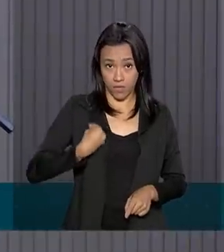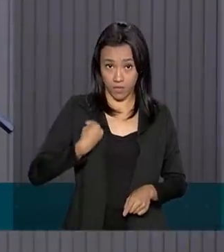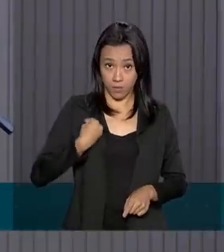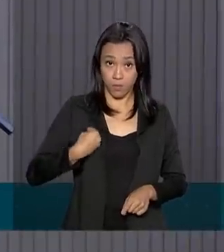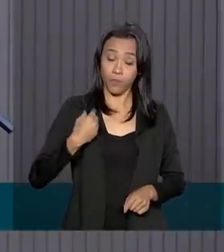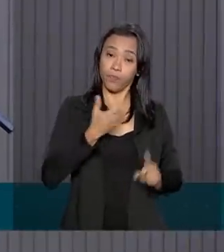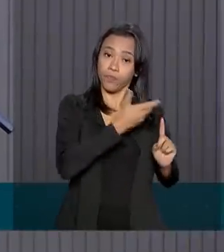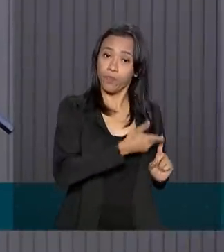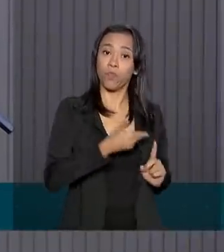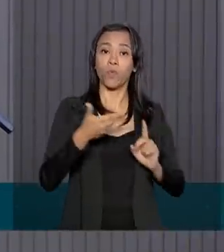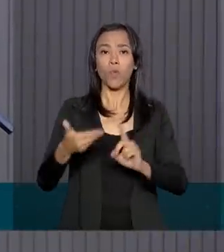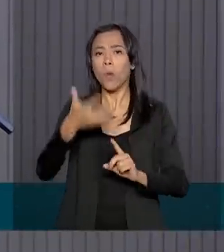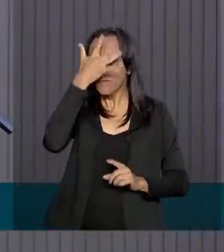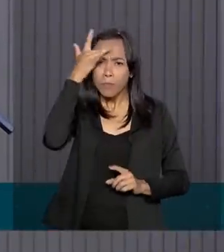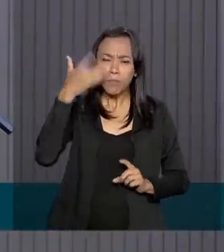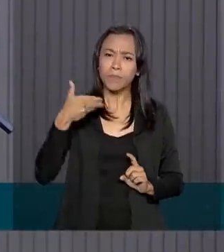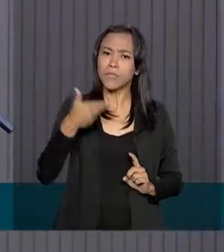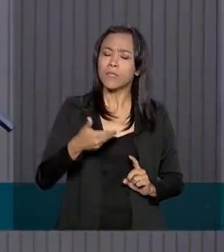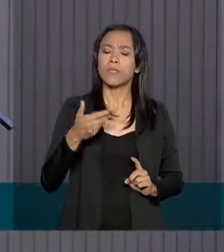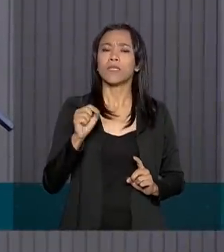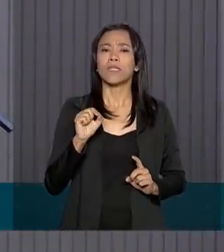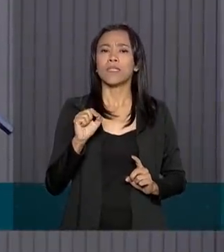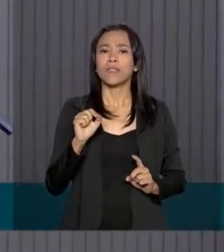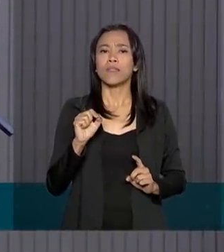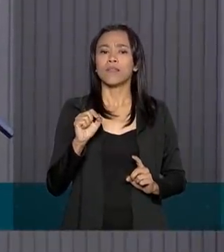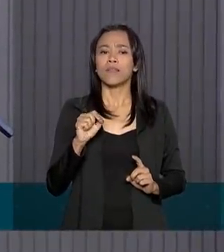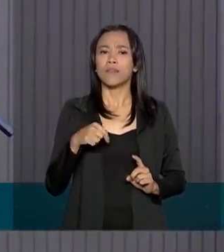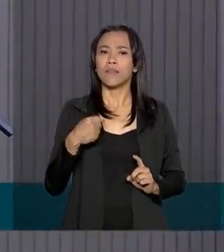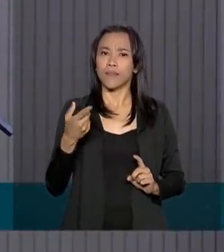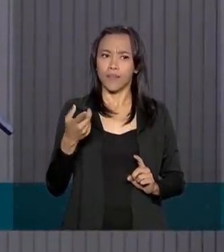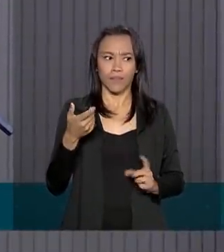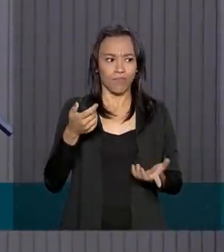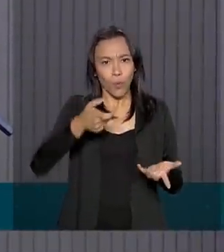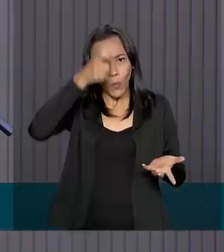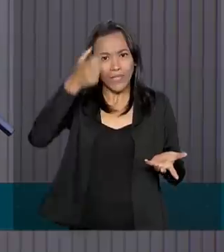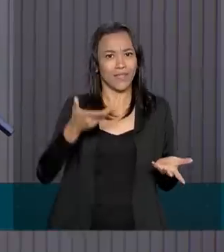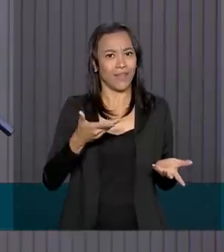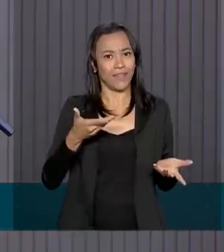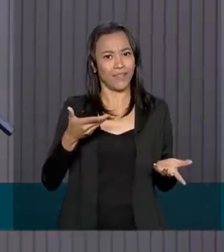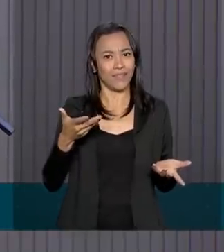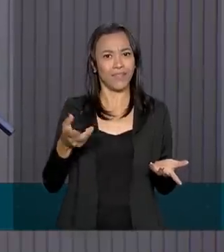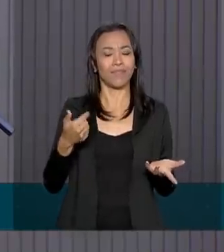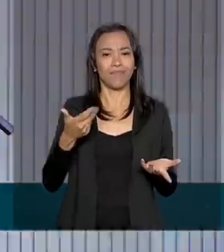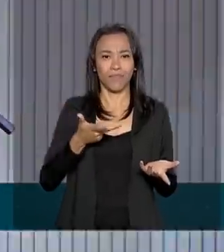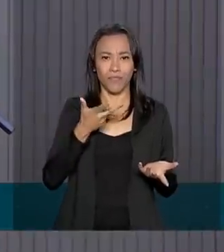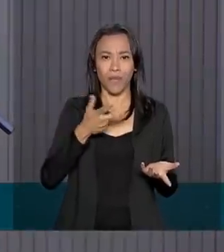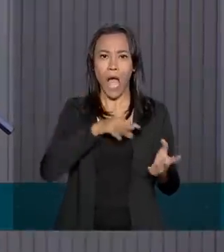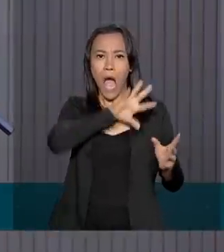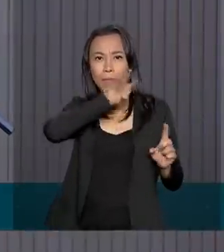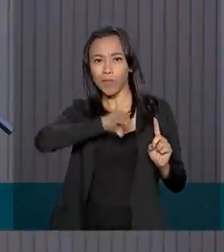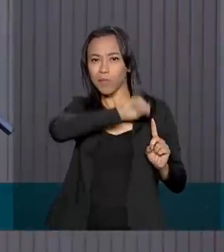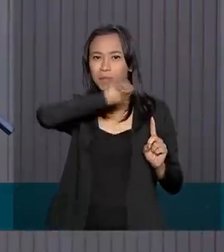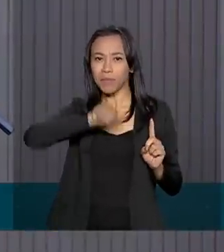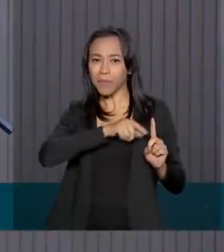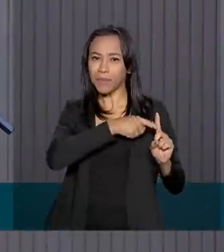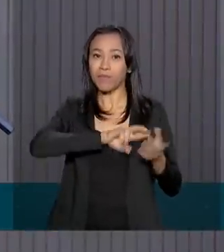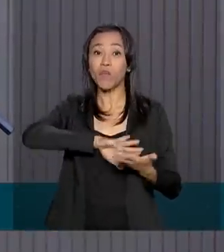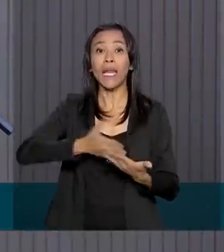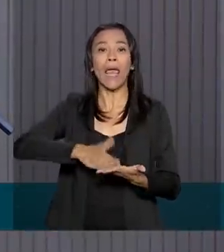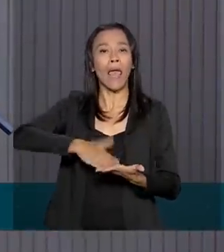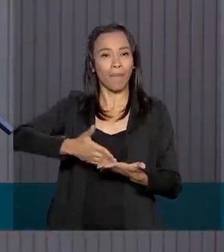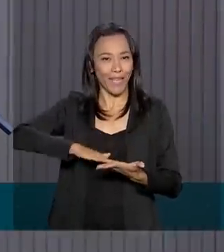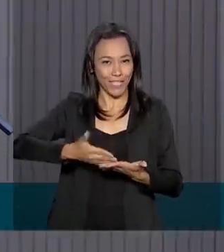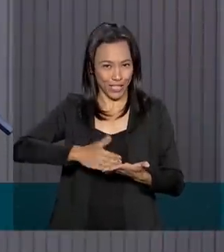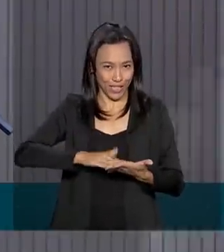Gidalt, que por coincidência fez aqui a dublagem, né? Dublou aqui